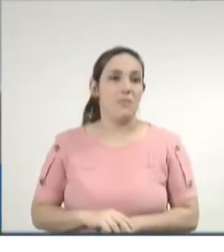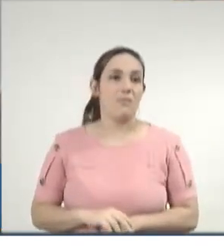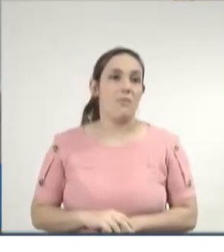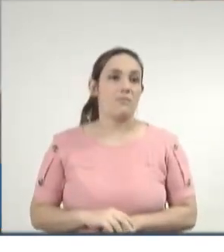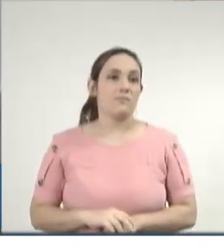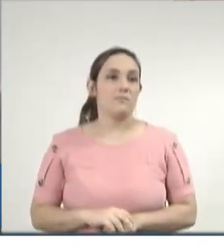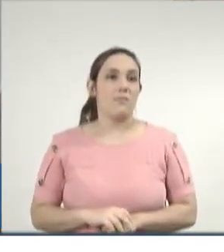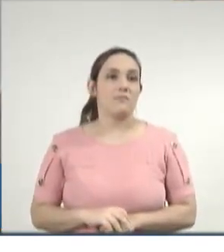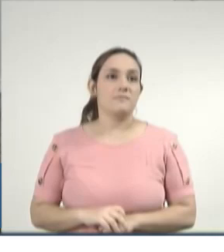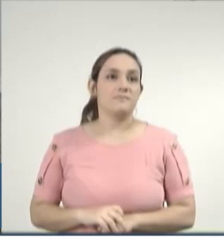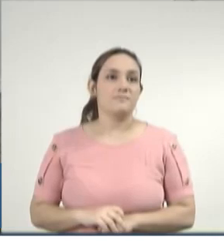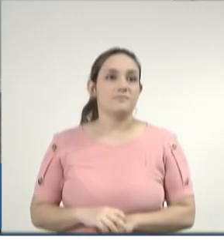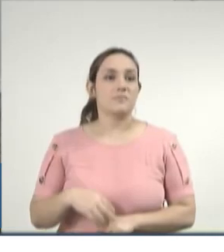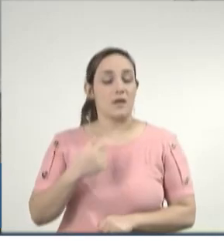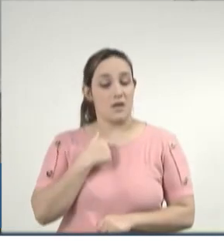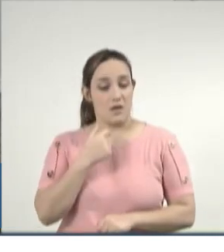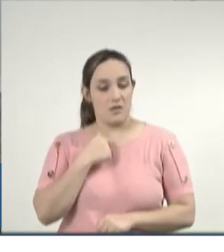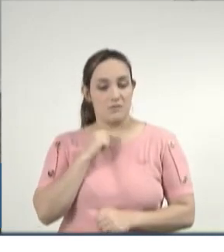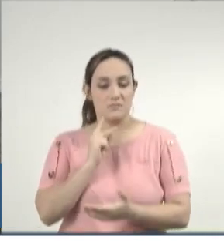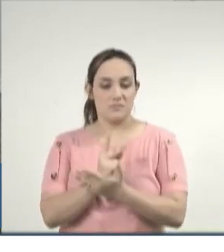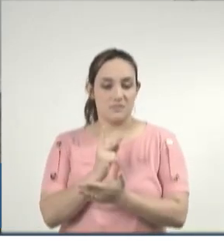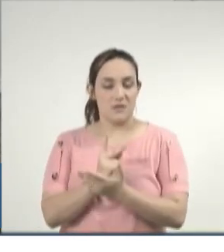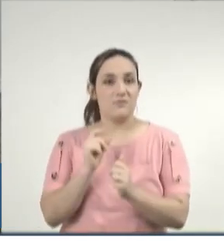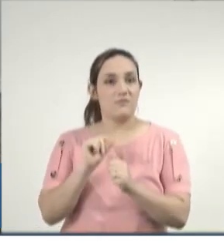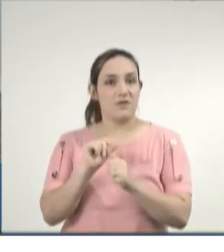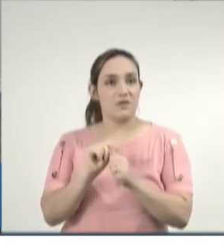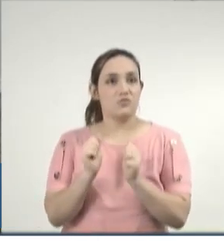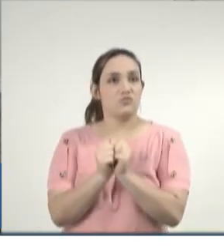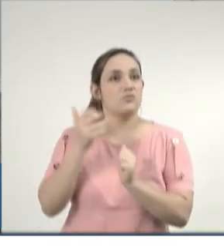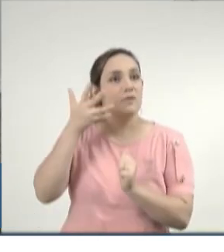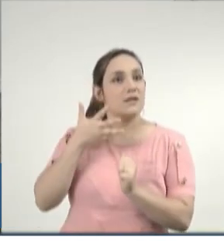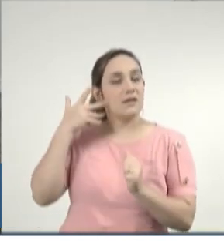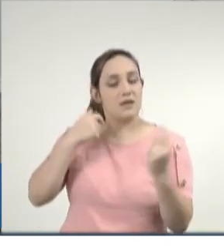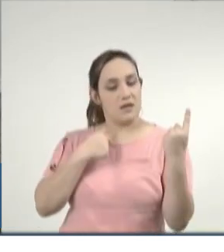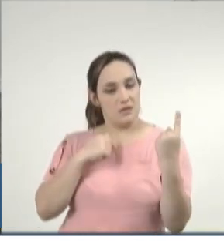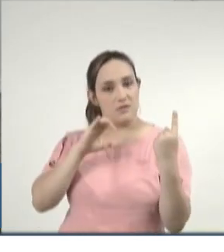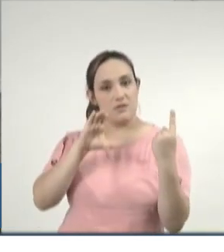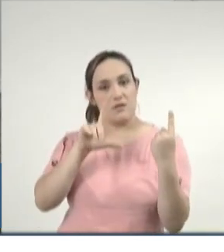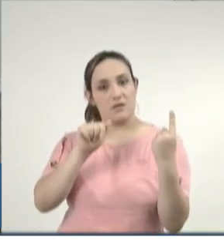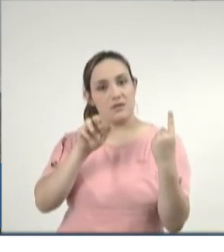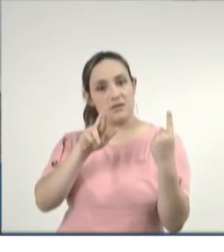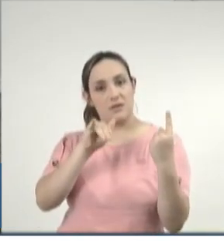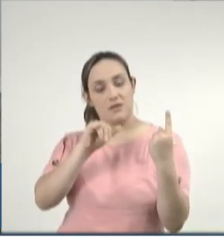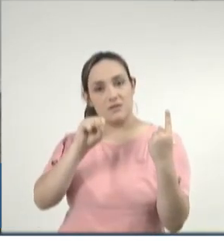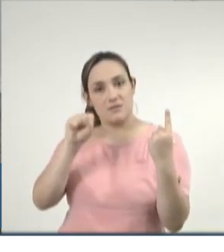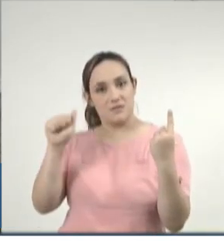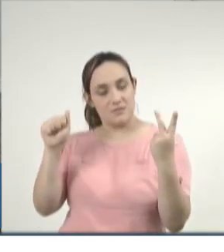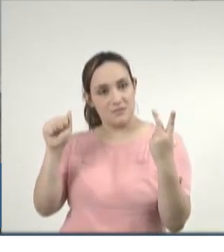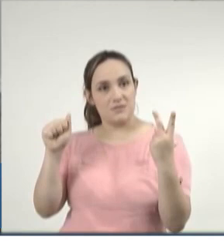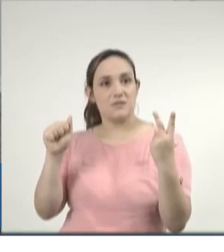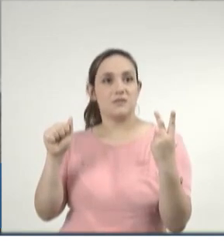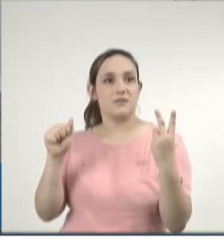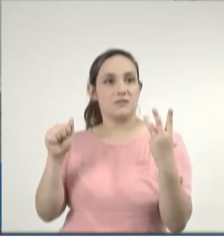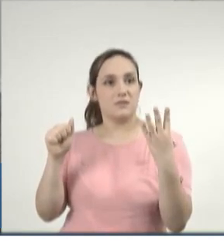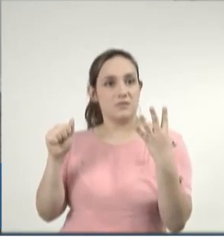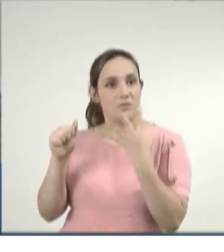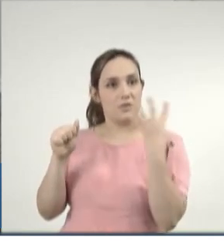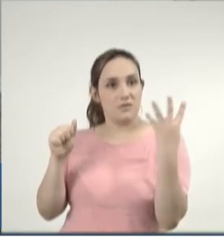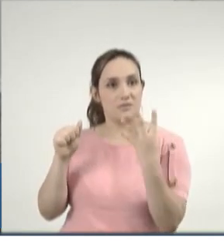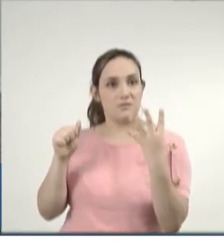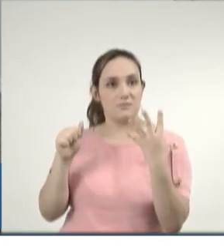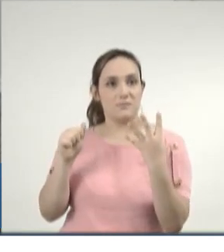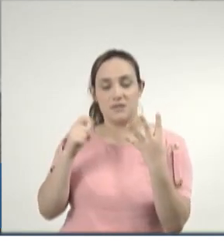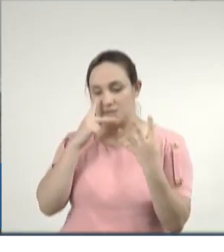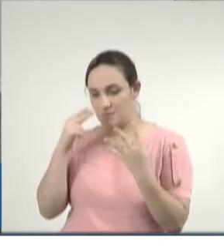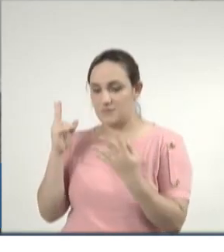falar, eu e a Clarissa fazemos essa palestra junto, na verdade nós 4, mas é comum a gente divide, mas a